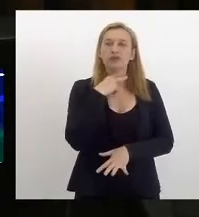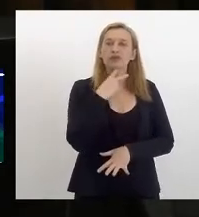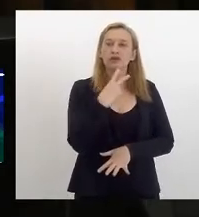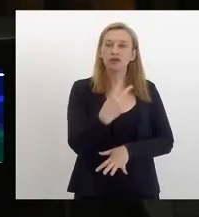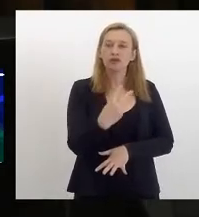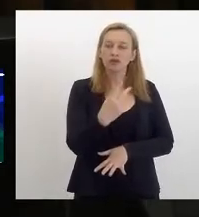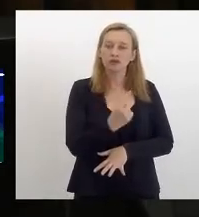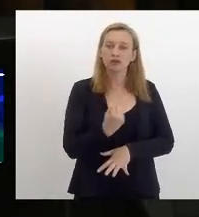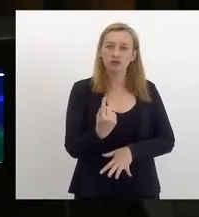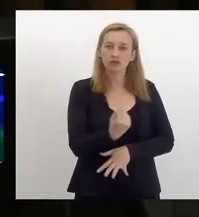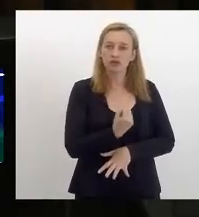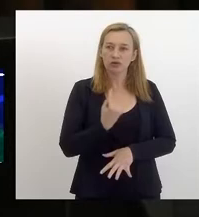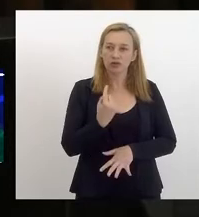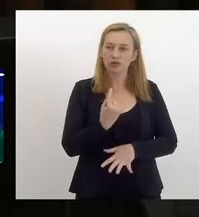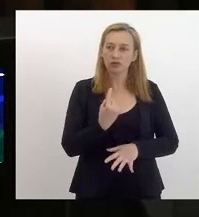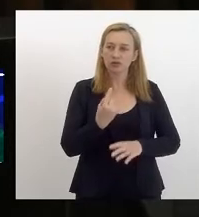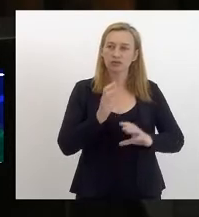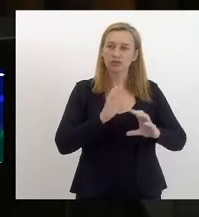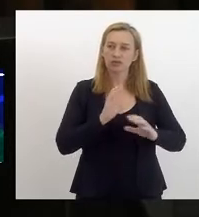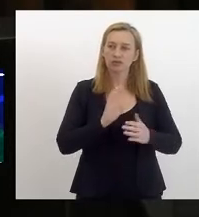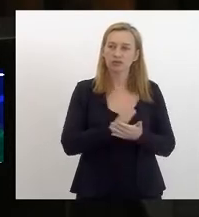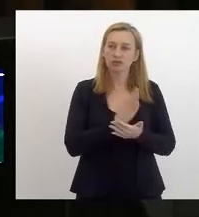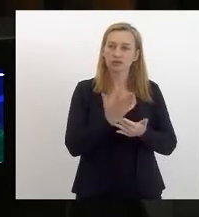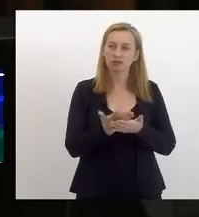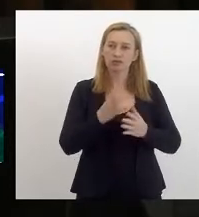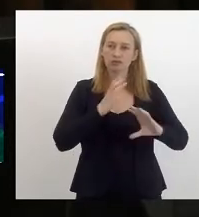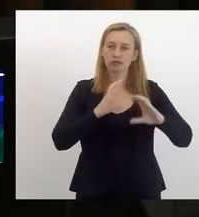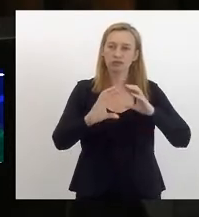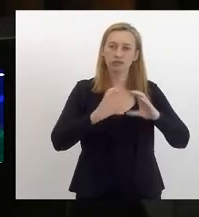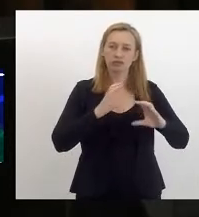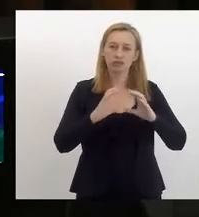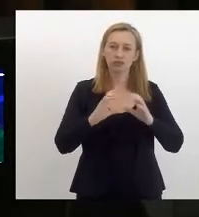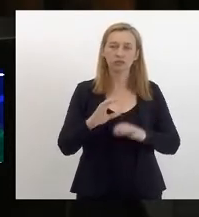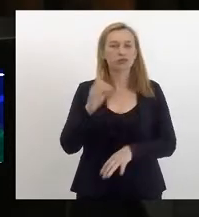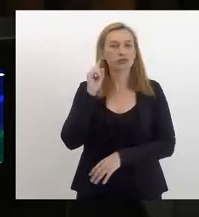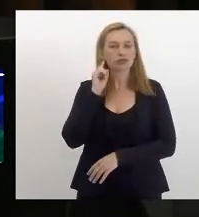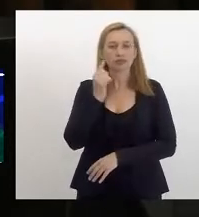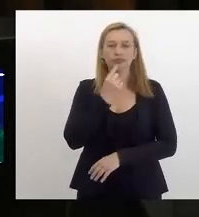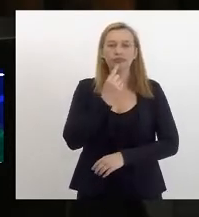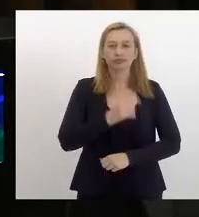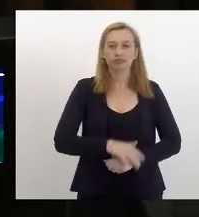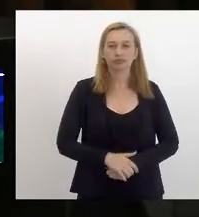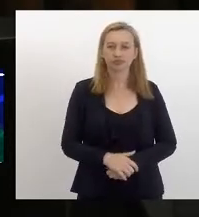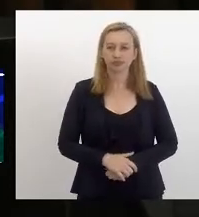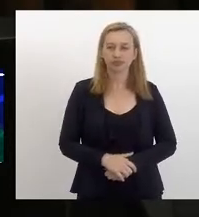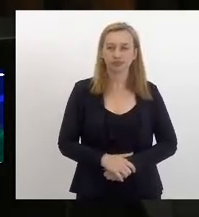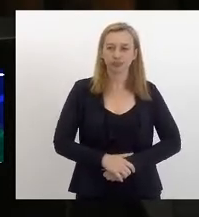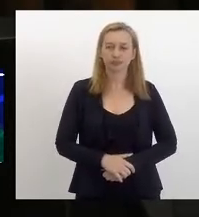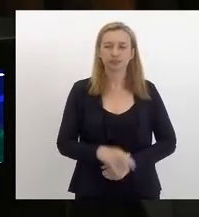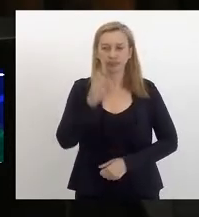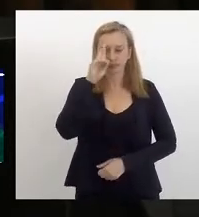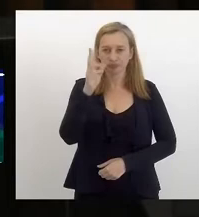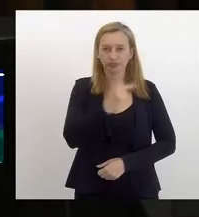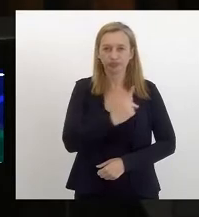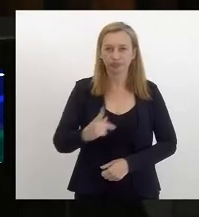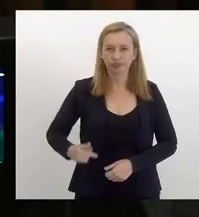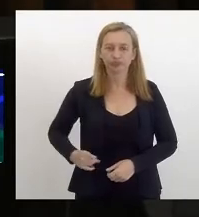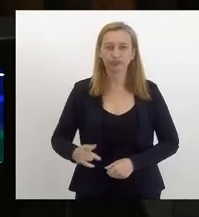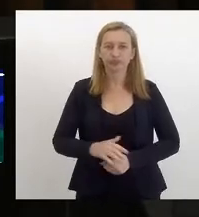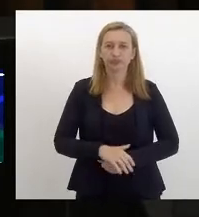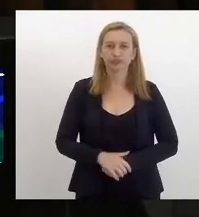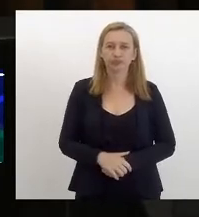deficientes auditivos senhoras e senhores inegável sua presidente